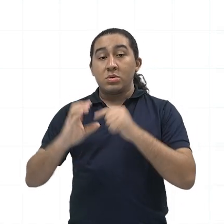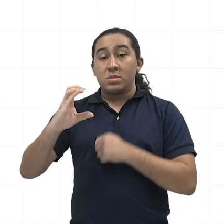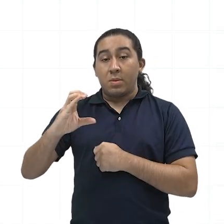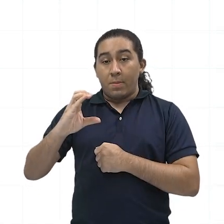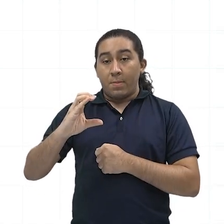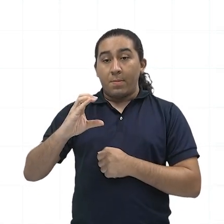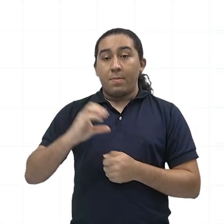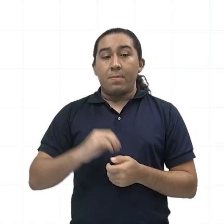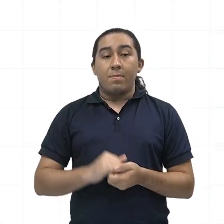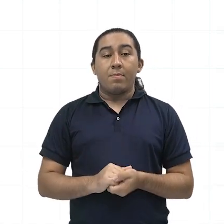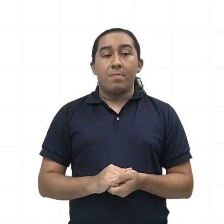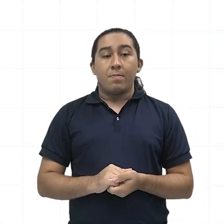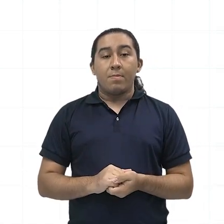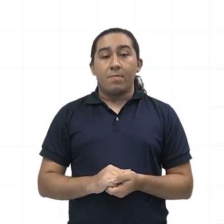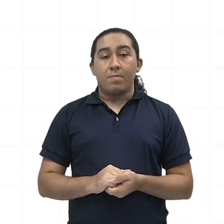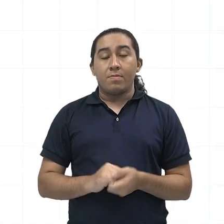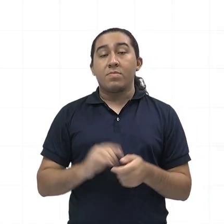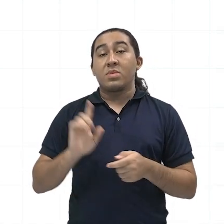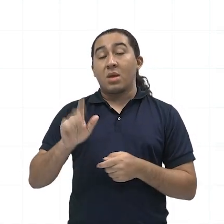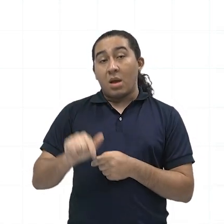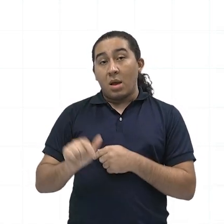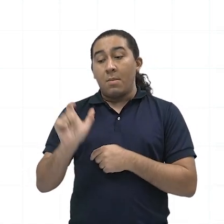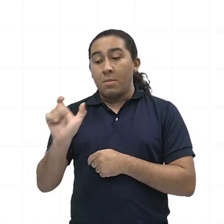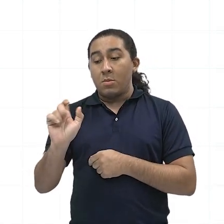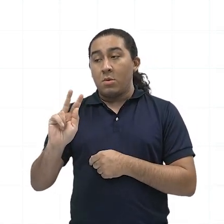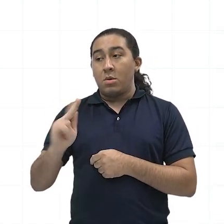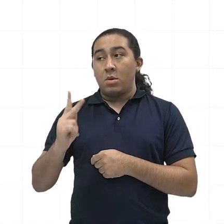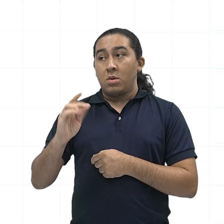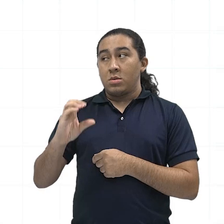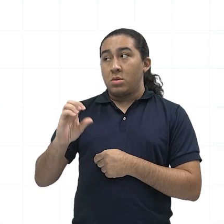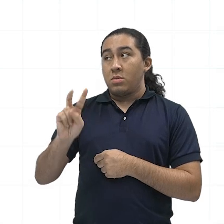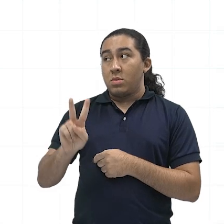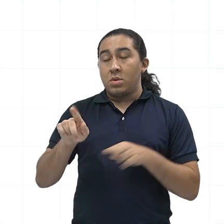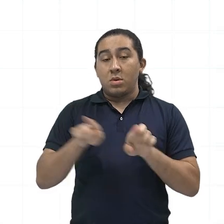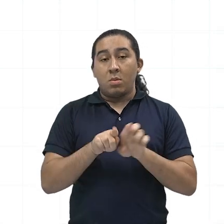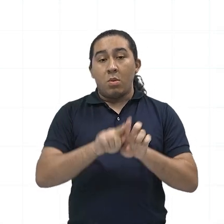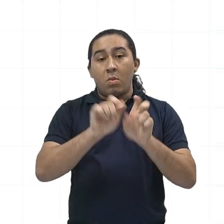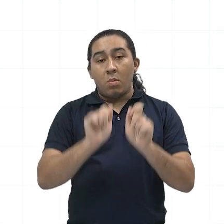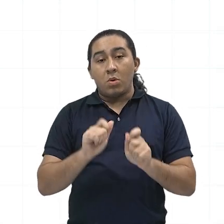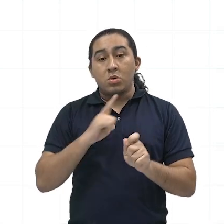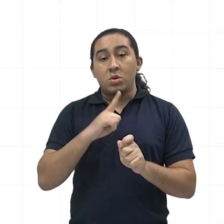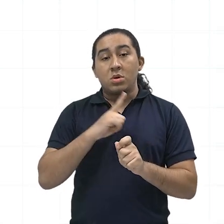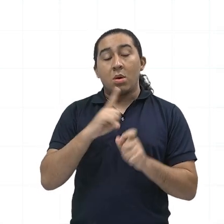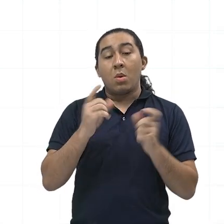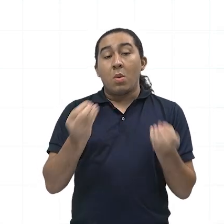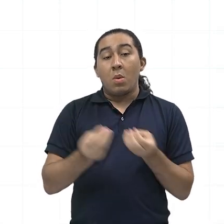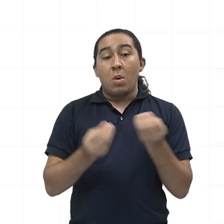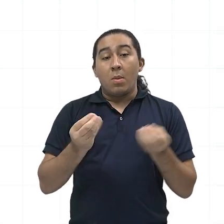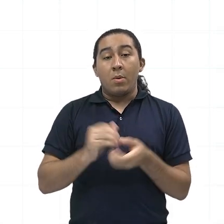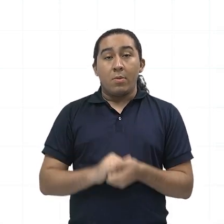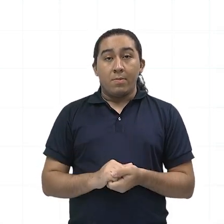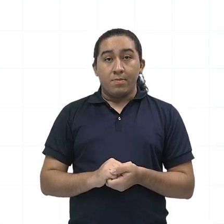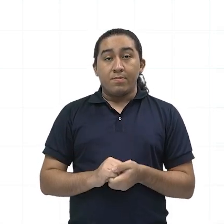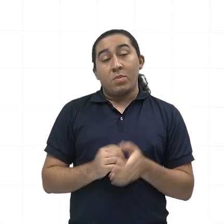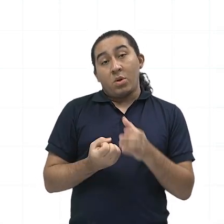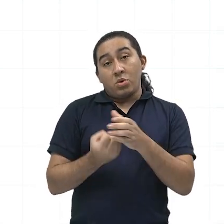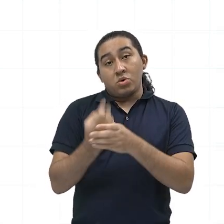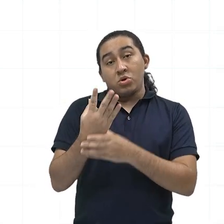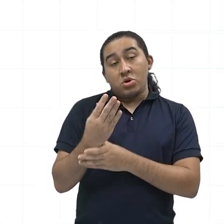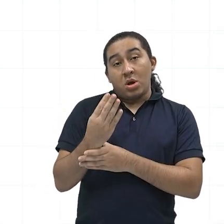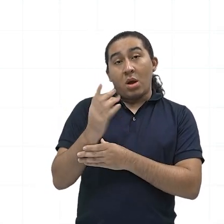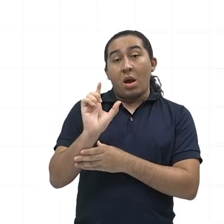C, da sigla HCV, e que pode se manifestar da forma aguda